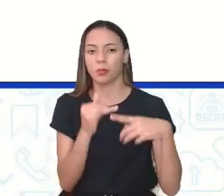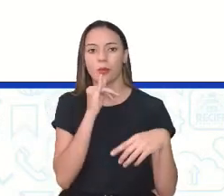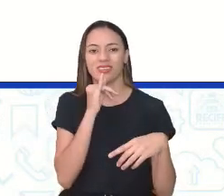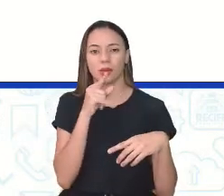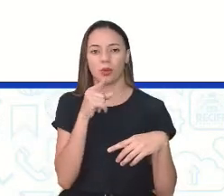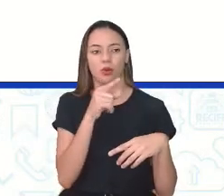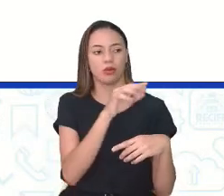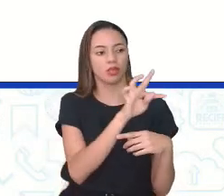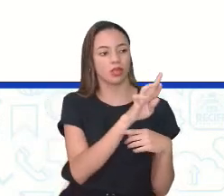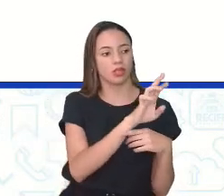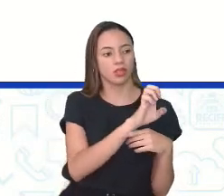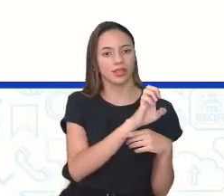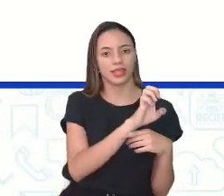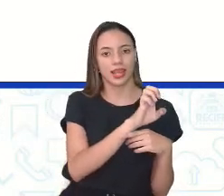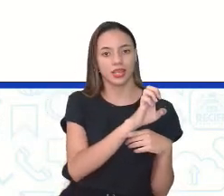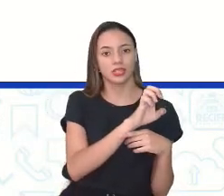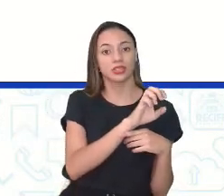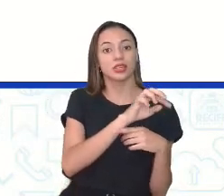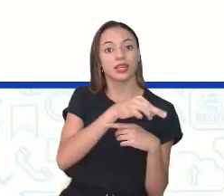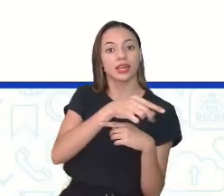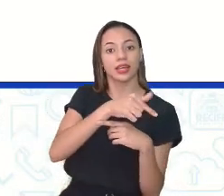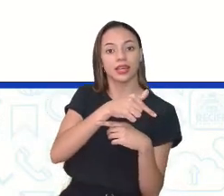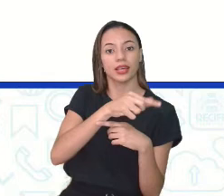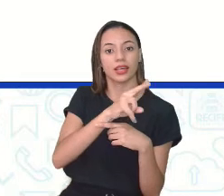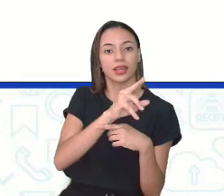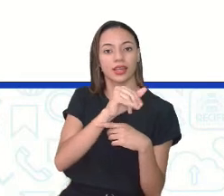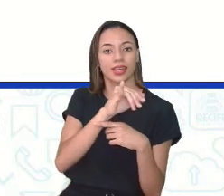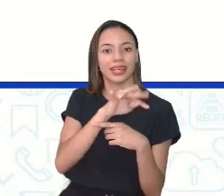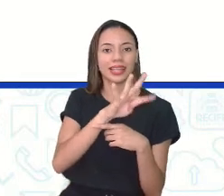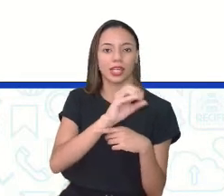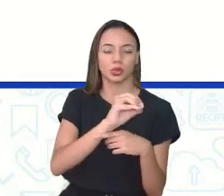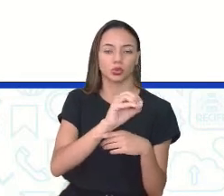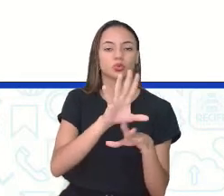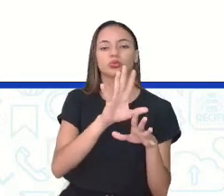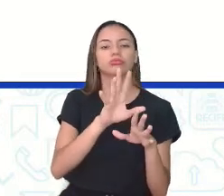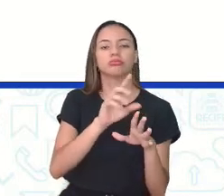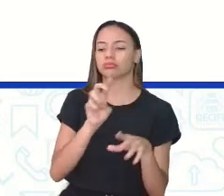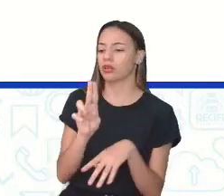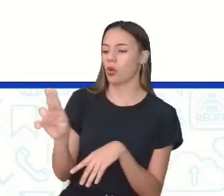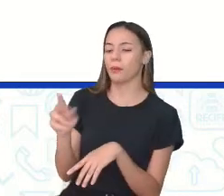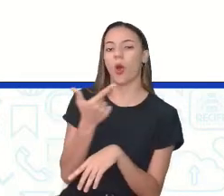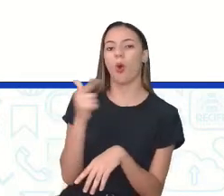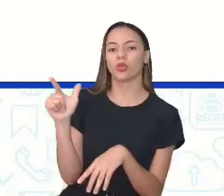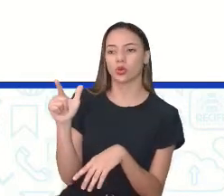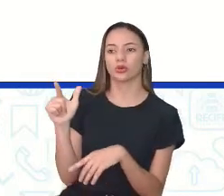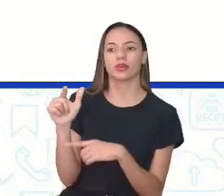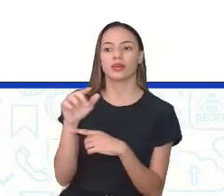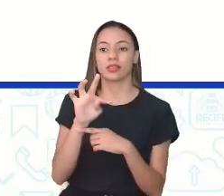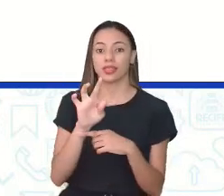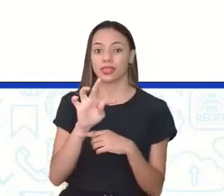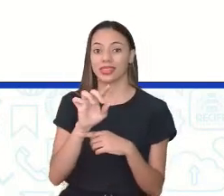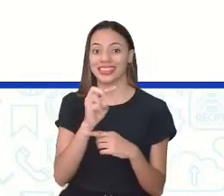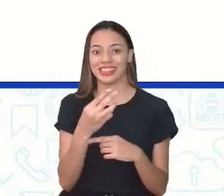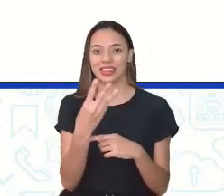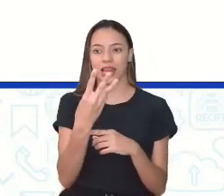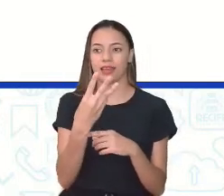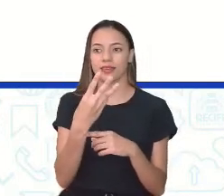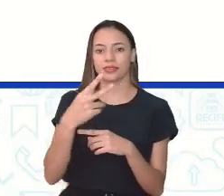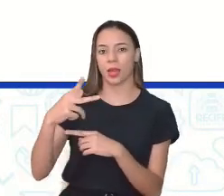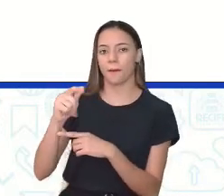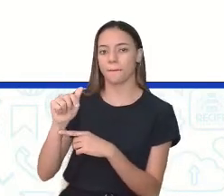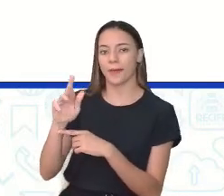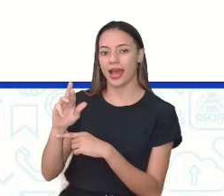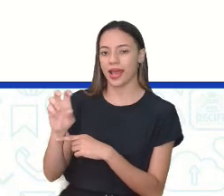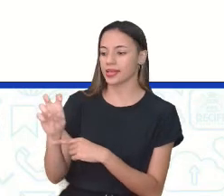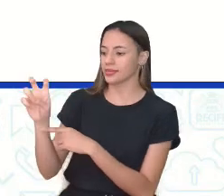chamar 3/5, a gente vai chamar de 3/5 ou 3 em 5, tá certo? Eu chamo a atenção já desde o